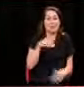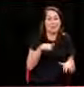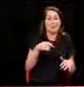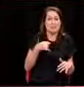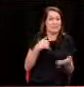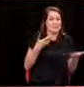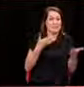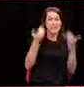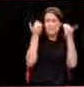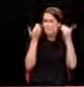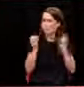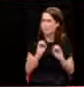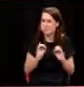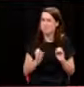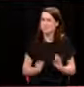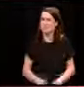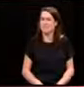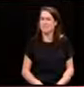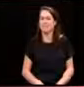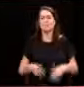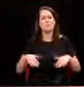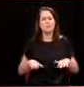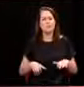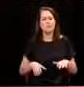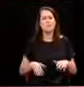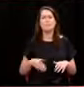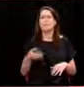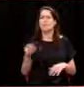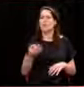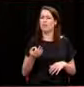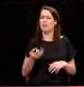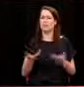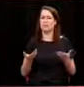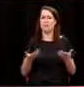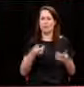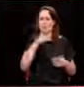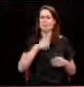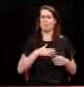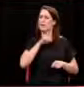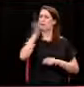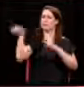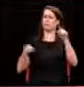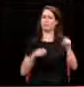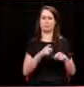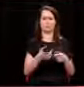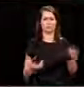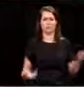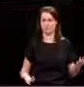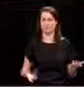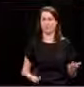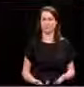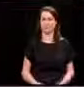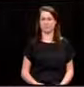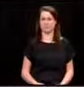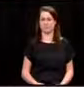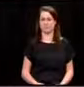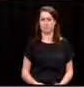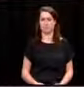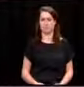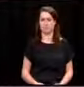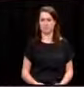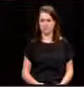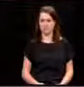qualquer informação. Mas nós caminhamos em todo lado. Portanto, o que interessa é o que está a passar hoje, e o que está a passar